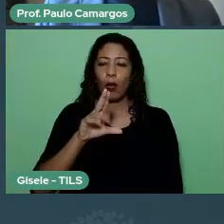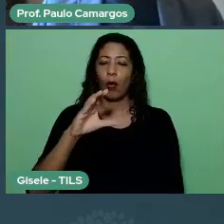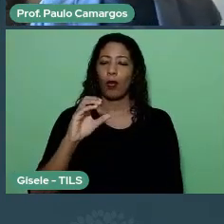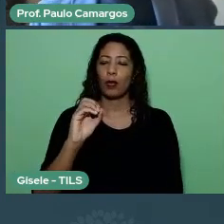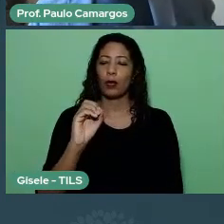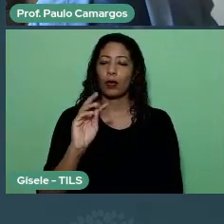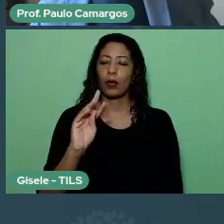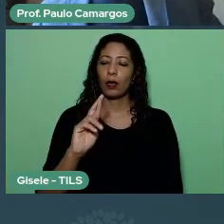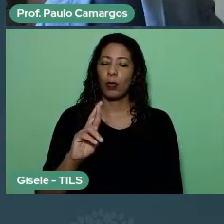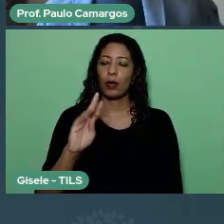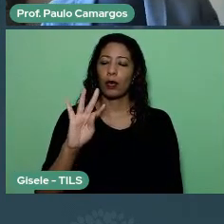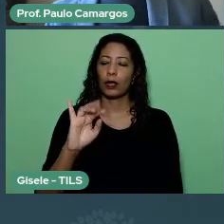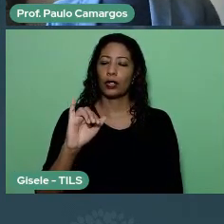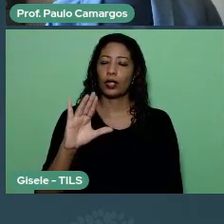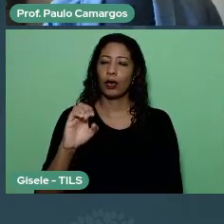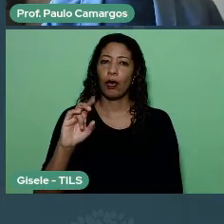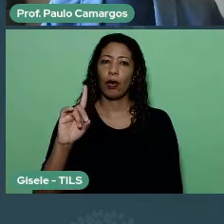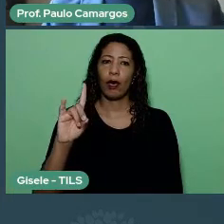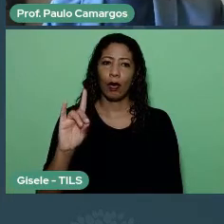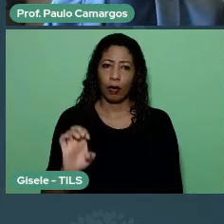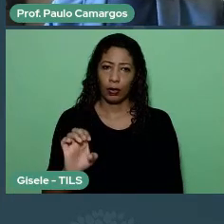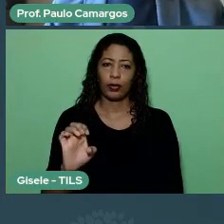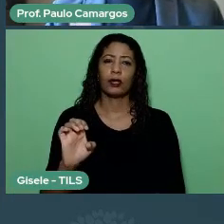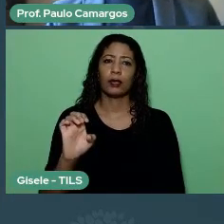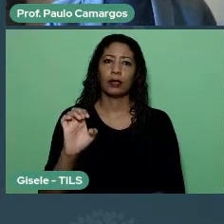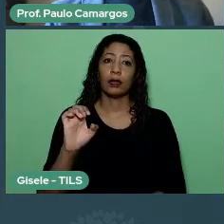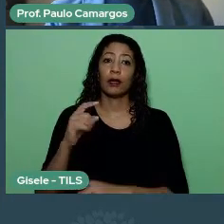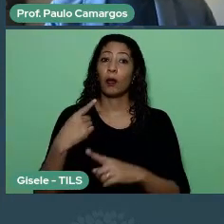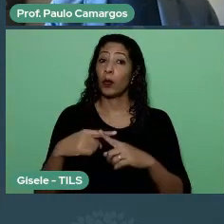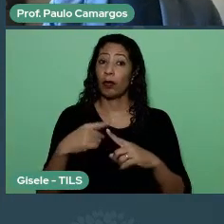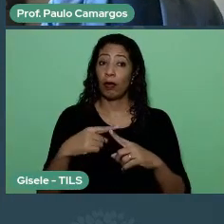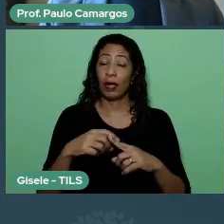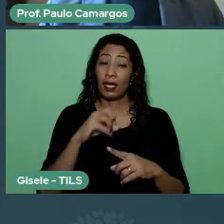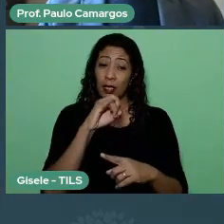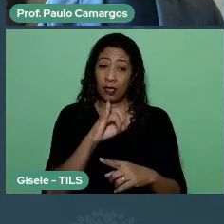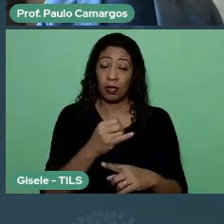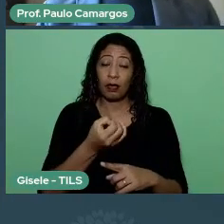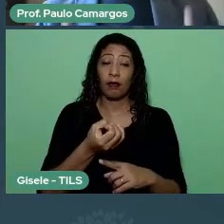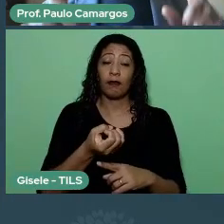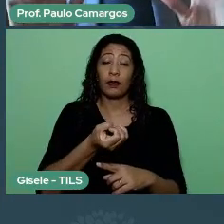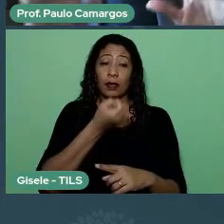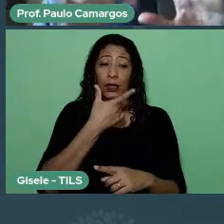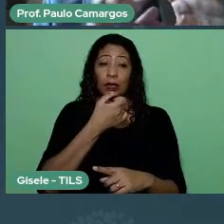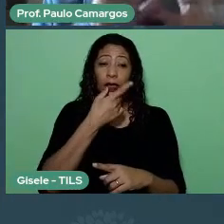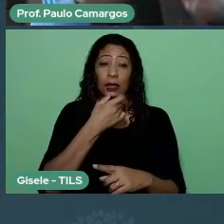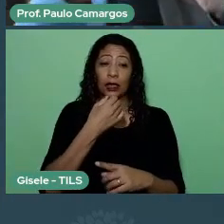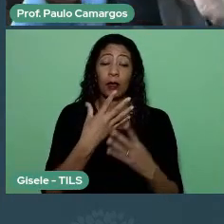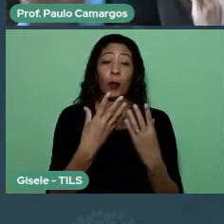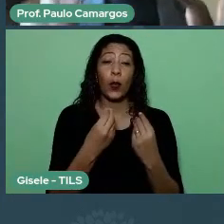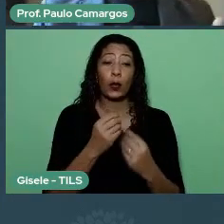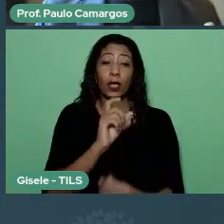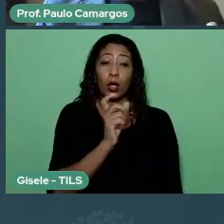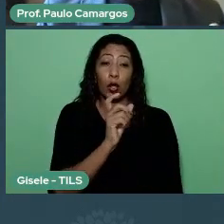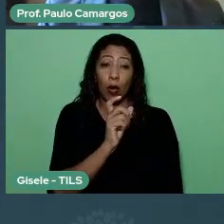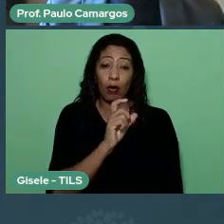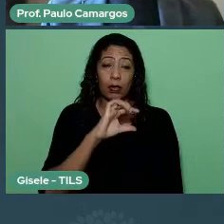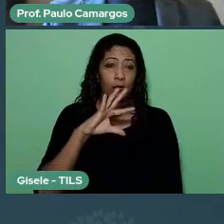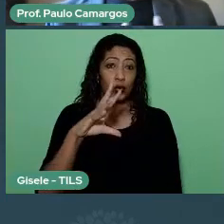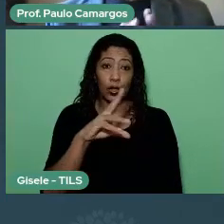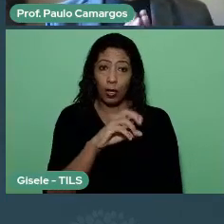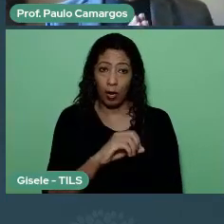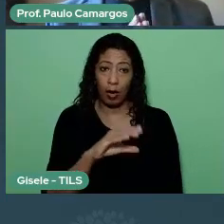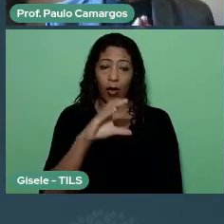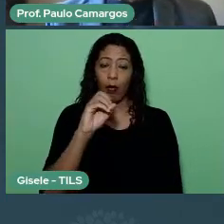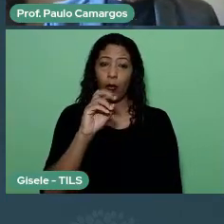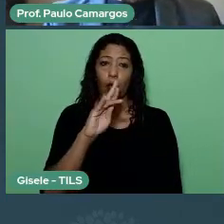de fato, os corticoides usados em doses indevidas, os corticoides que eu falo em geral, nós